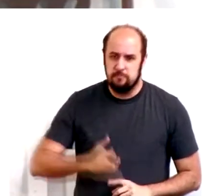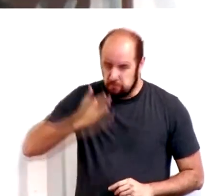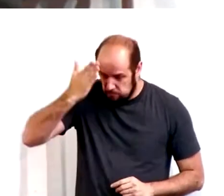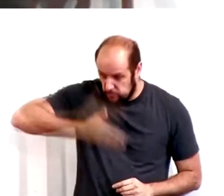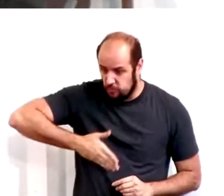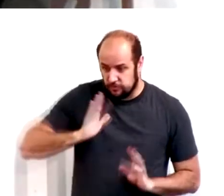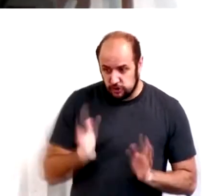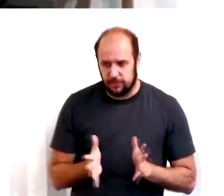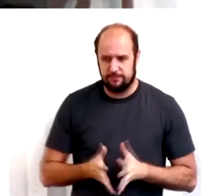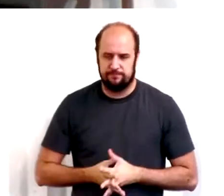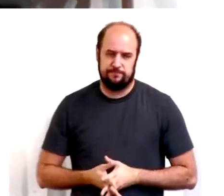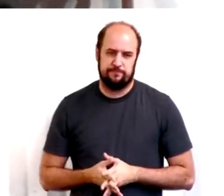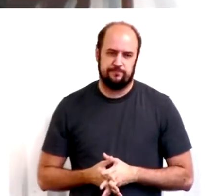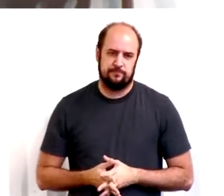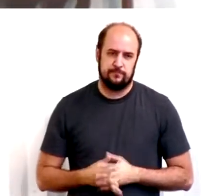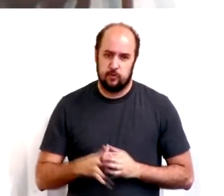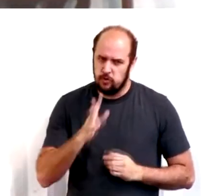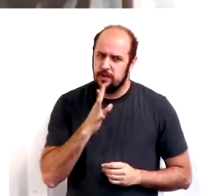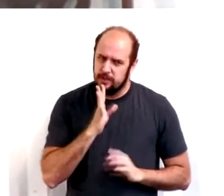Ele diz isso aqui,